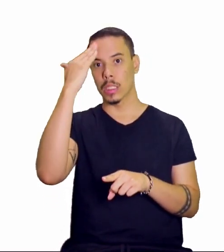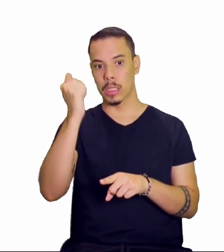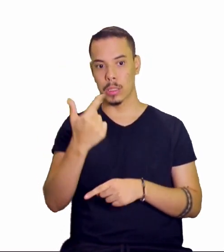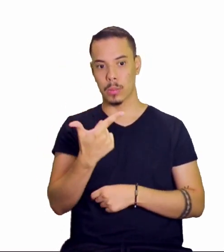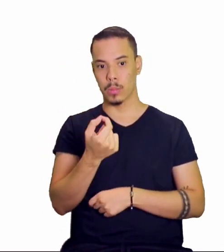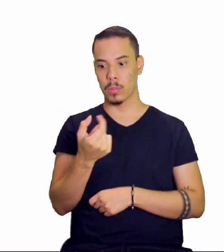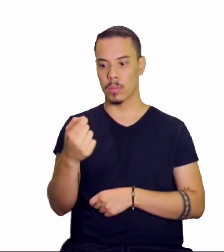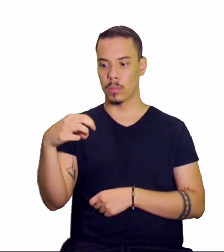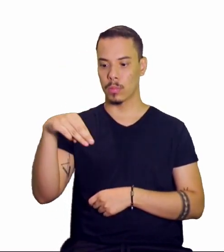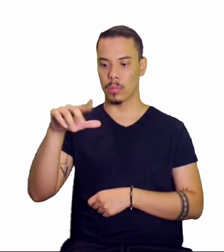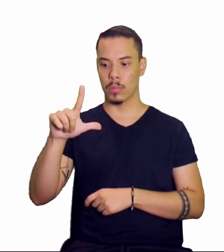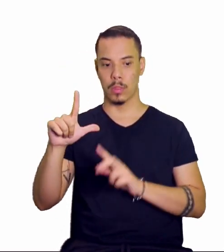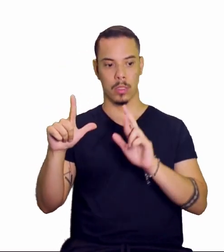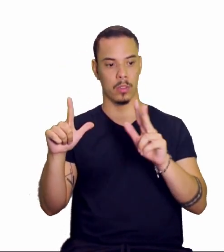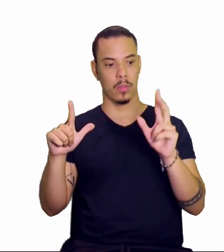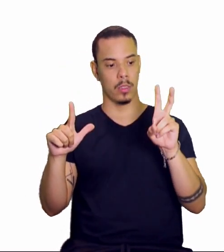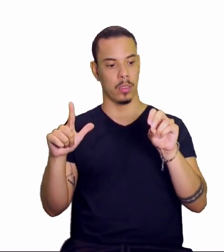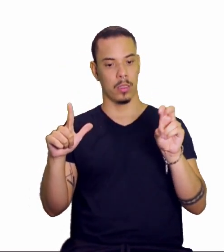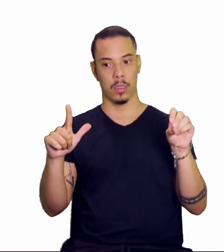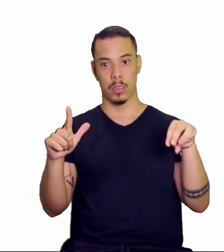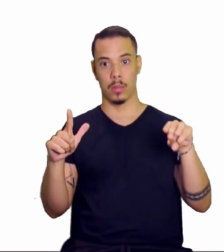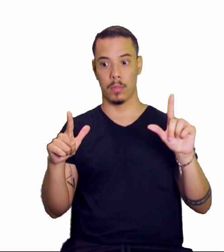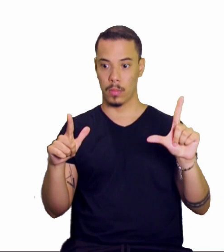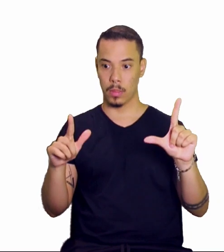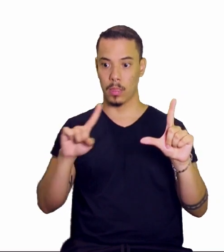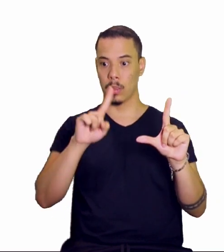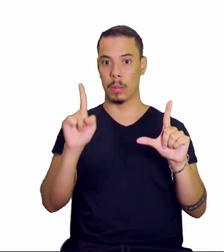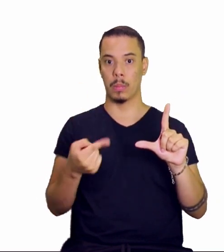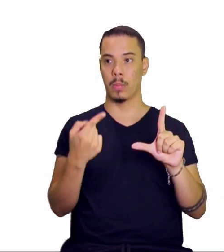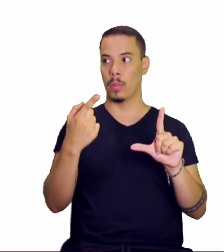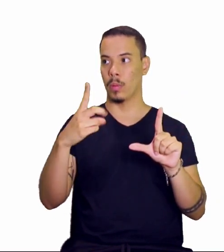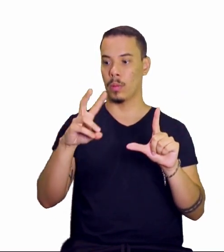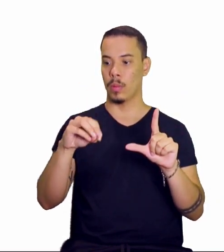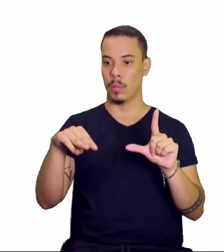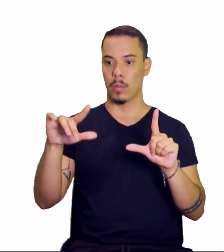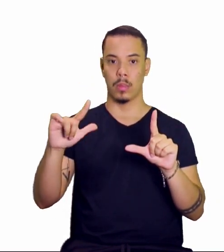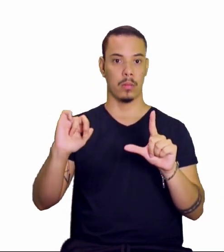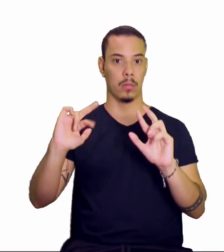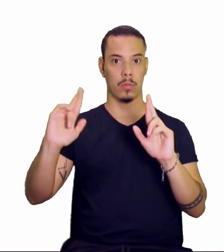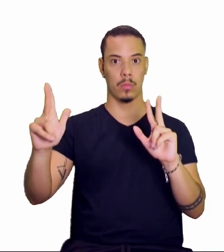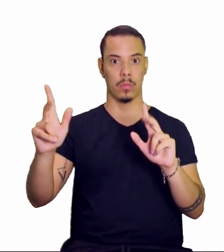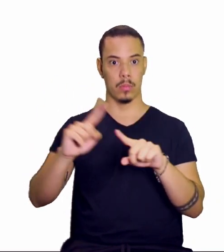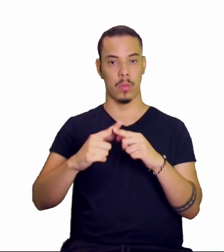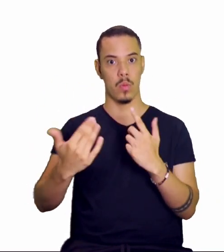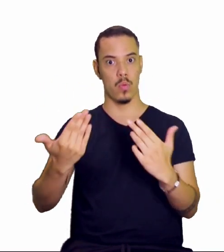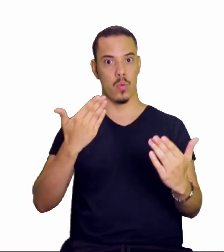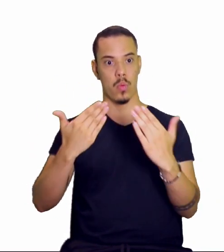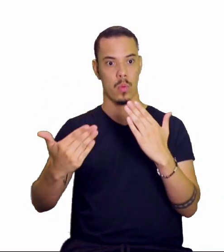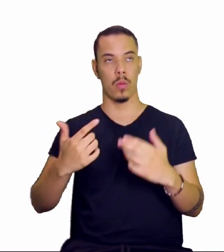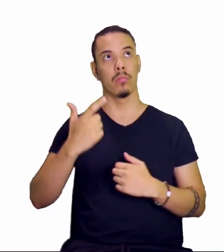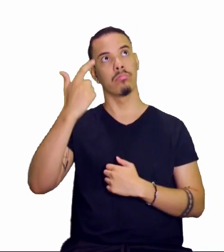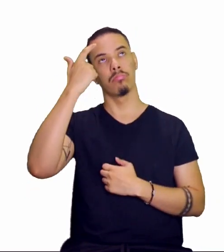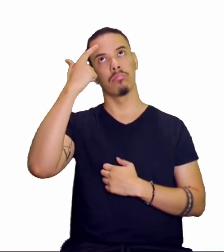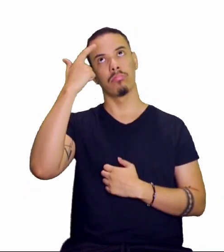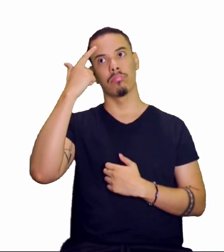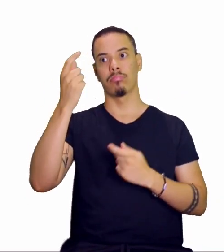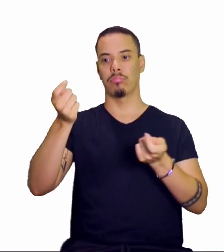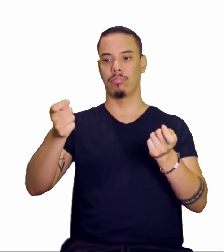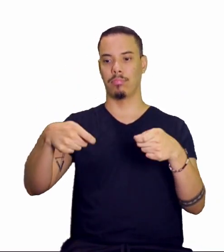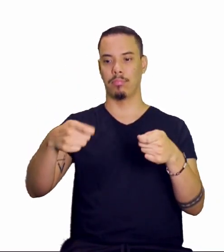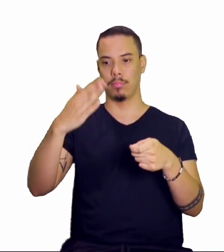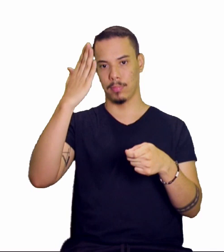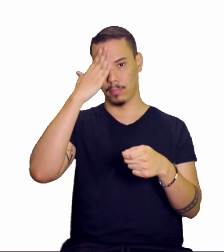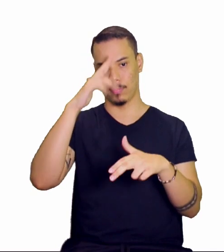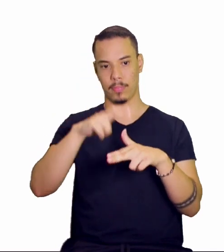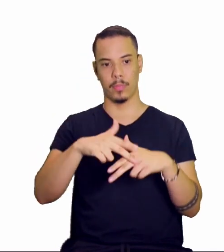é diferente de 500 ml, né? 1000 ml, que é 1 litro, então tem como você comparar tamanho. Você falou, você pensa no tamanho. Exatamente. Então